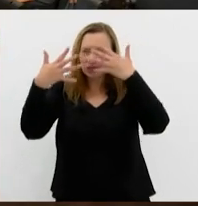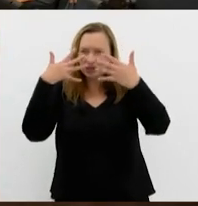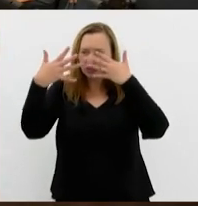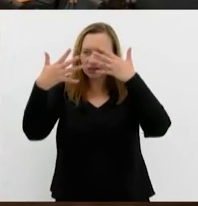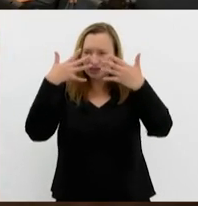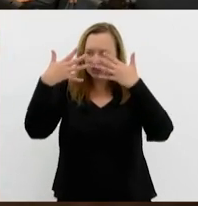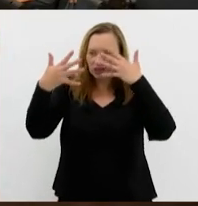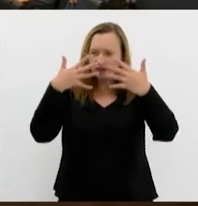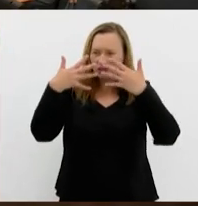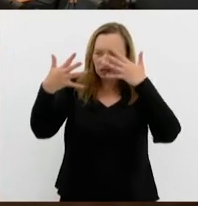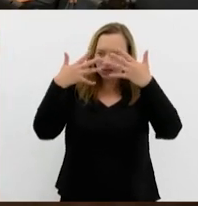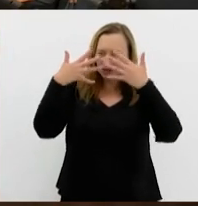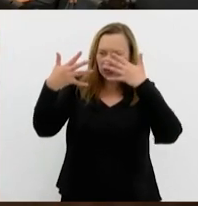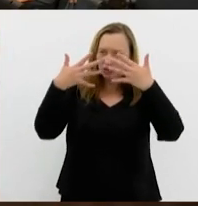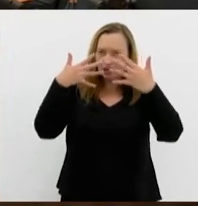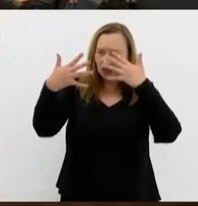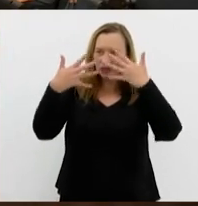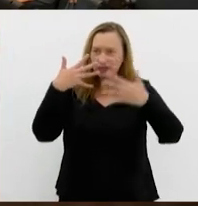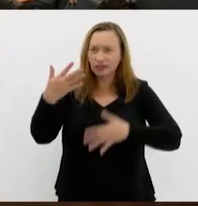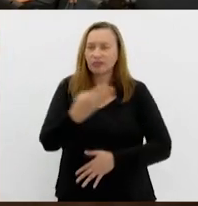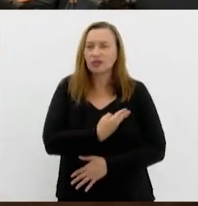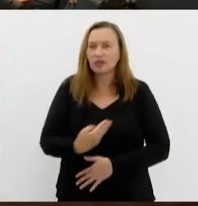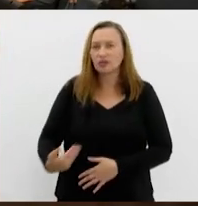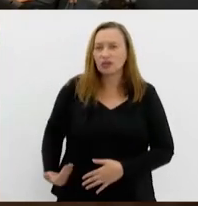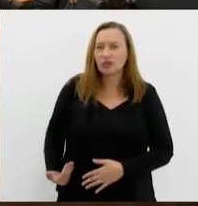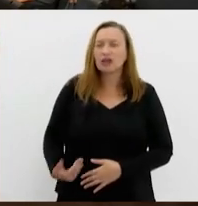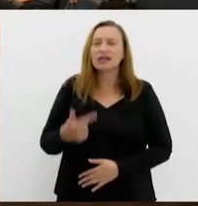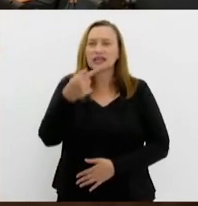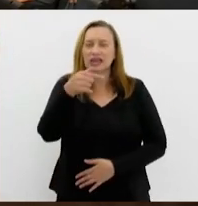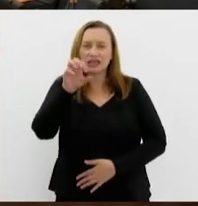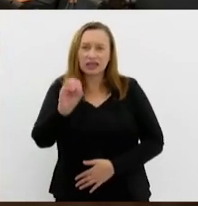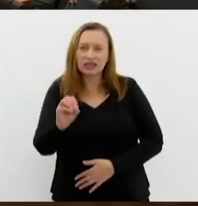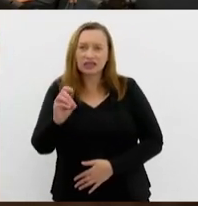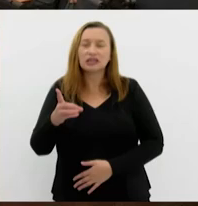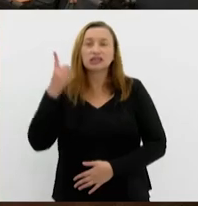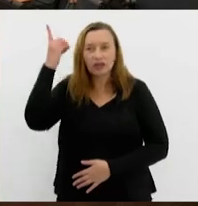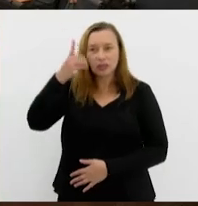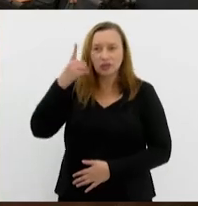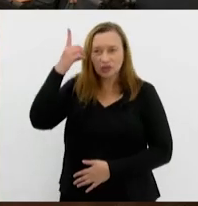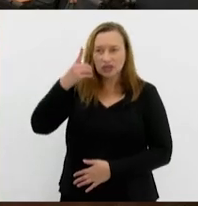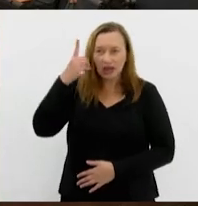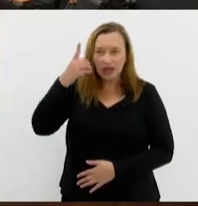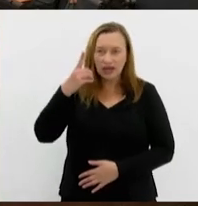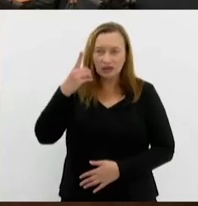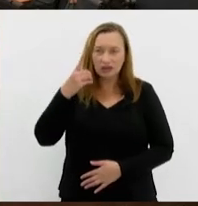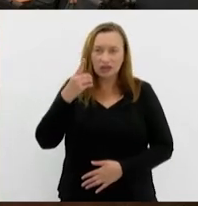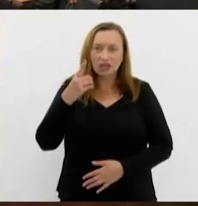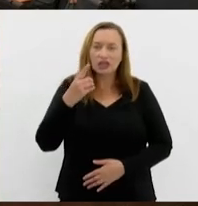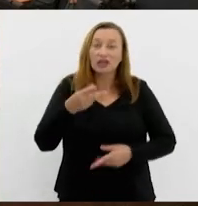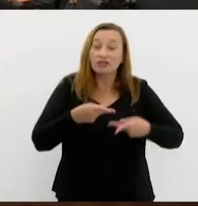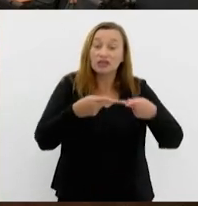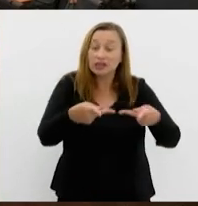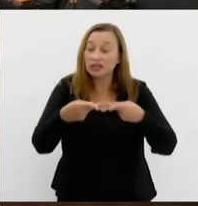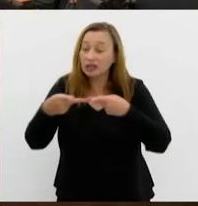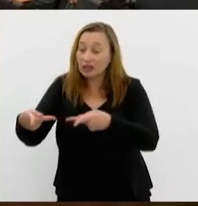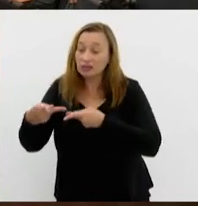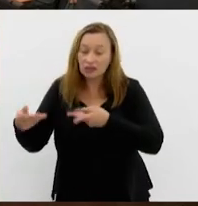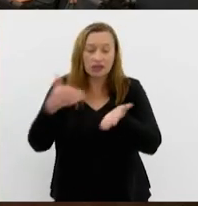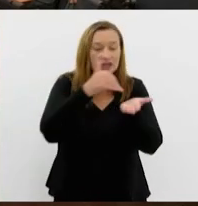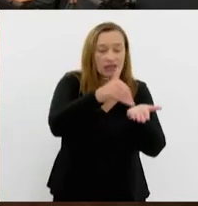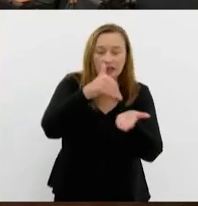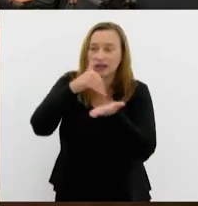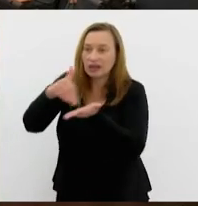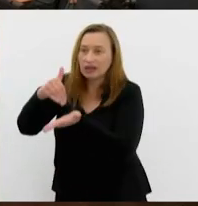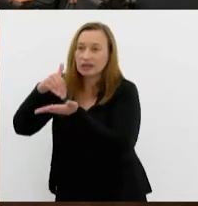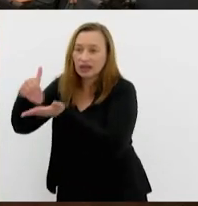governador, para não ficarmos nós, 70 deputados, batendo na porta de cada secretaria. Para isso, seguramente, Vossa